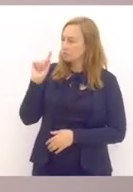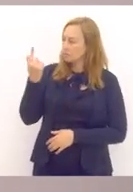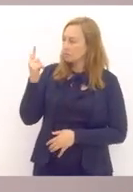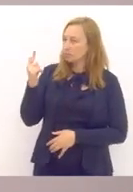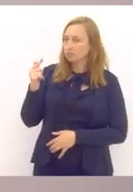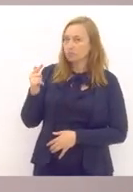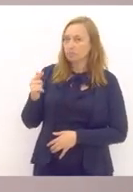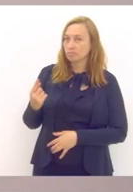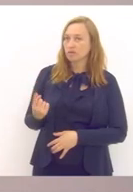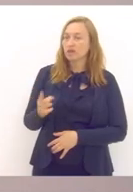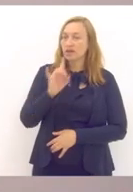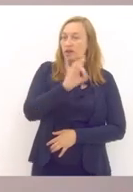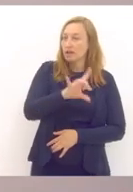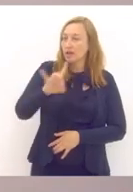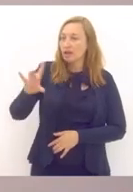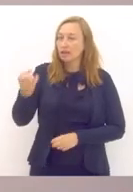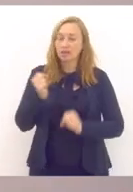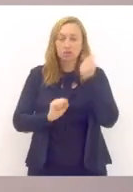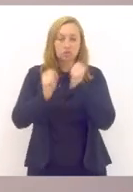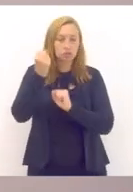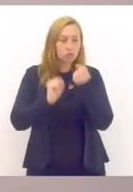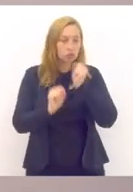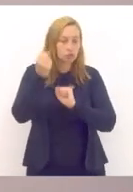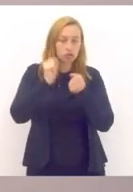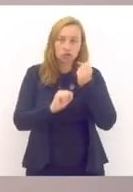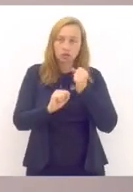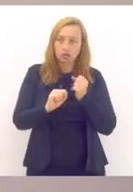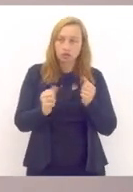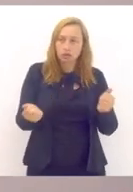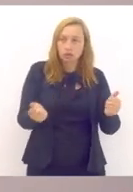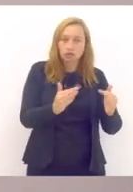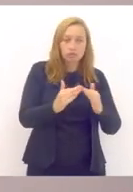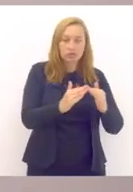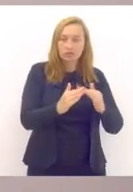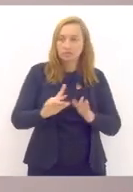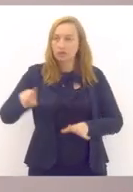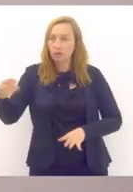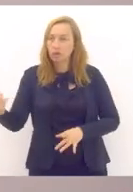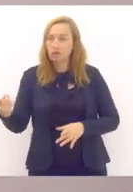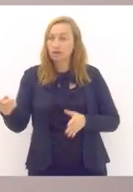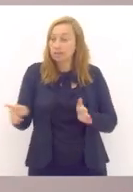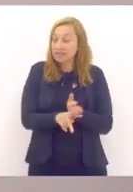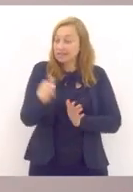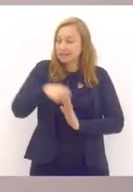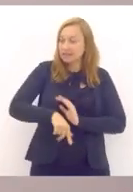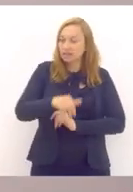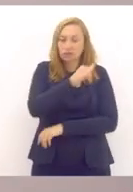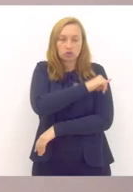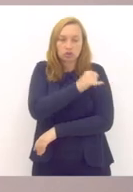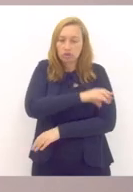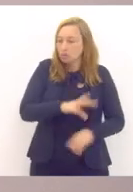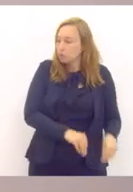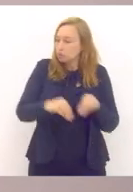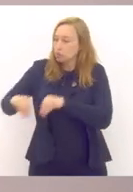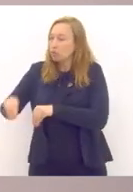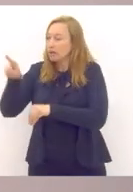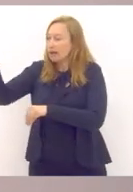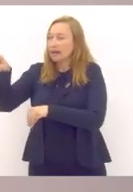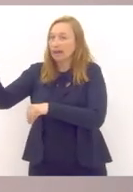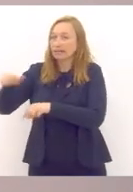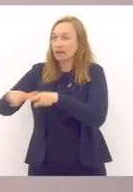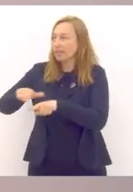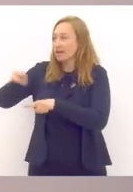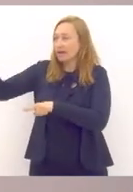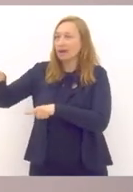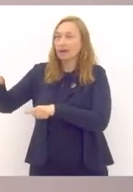é uma indústria do lado da outra. Eram indústrias que estavam aqui, no Rio de Janeiro. Estão lá agora, lá com emprego. Está